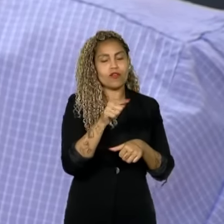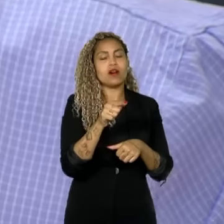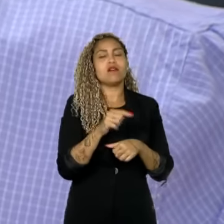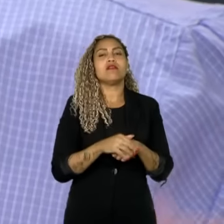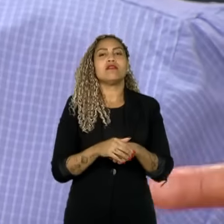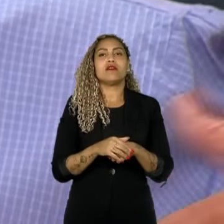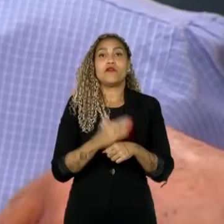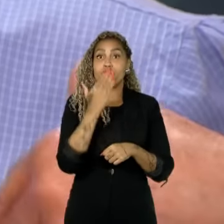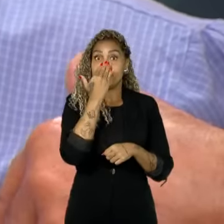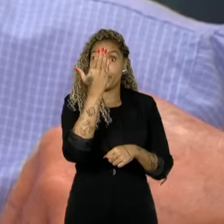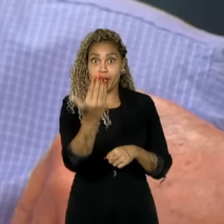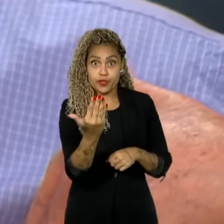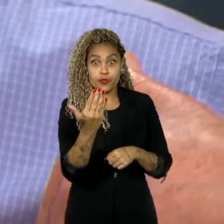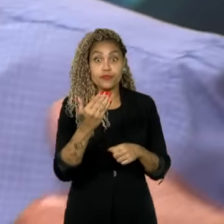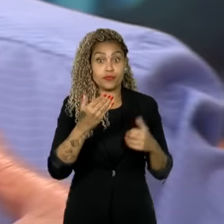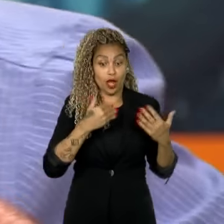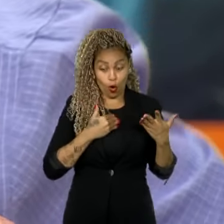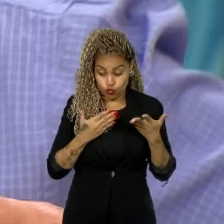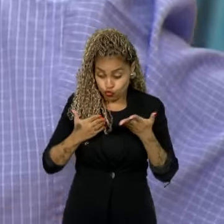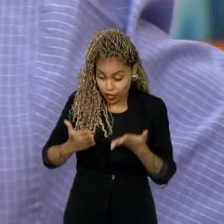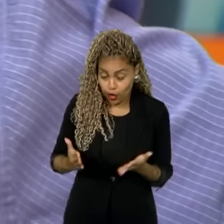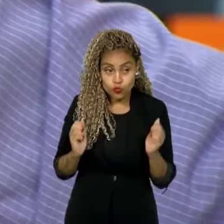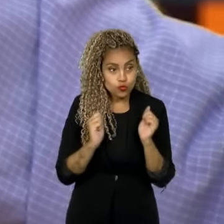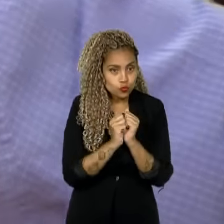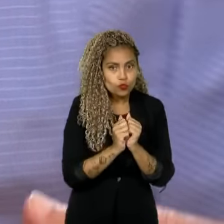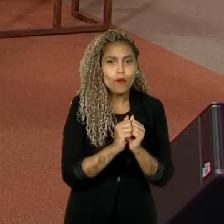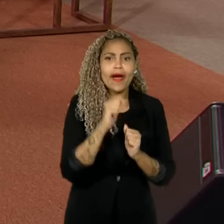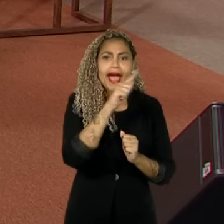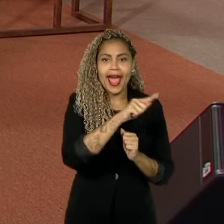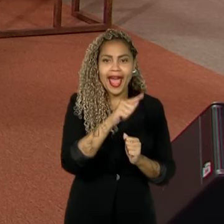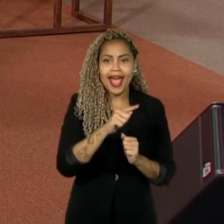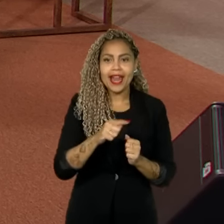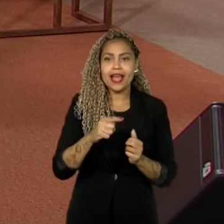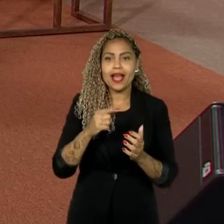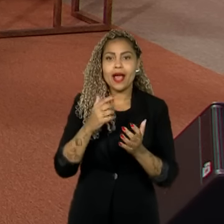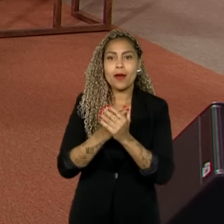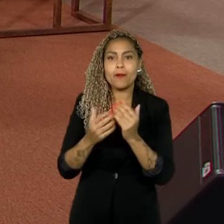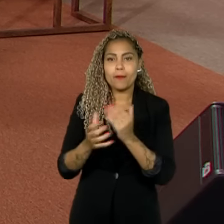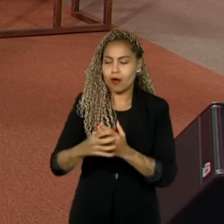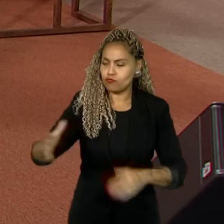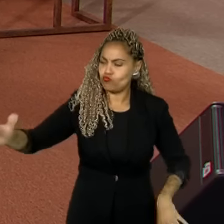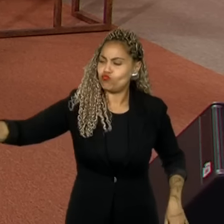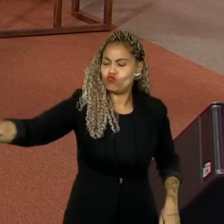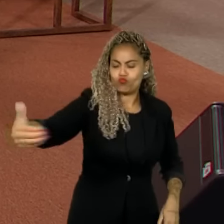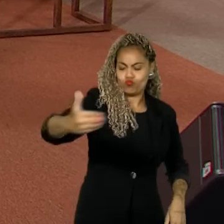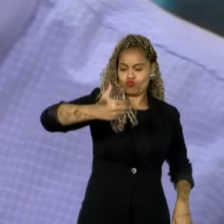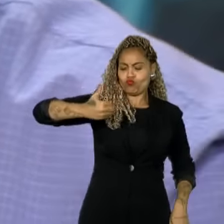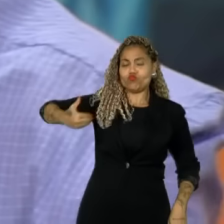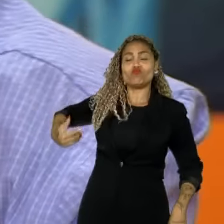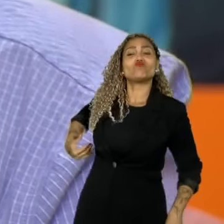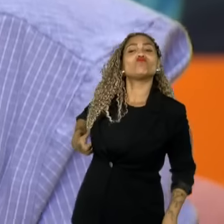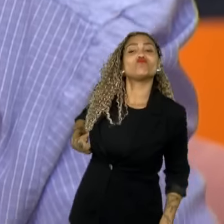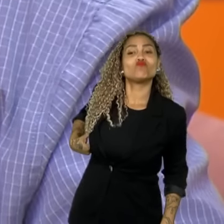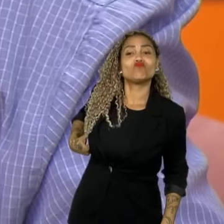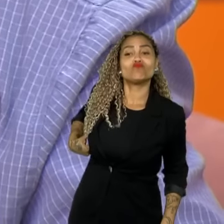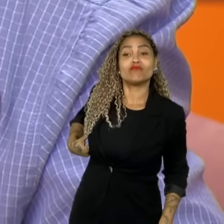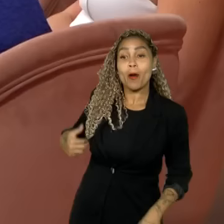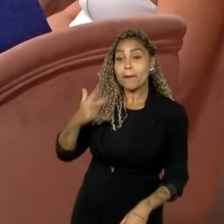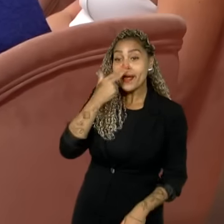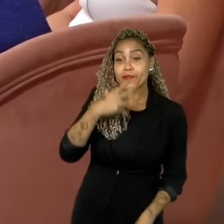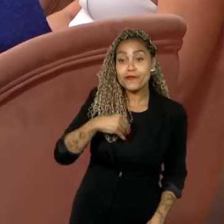frente. Quando eu chegava com ela, ele botava a mão no peito dela assim e botava ela atrás dele. Como se fosse filha.